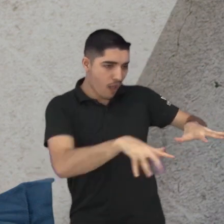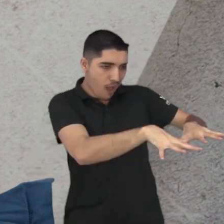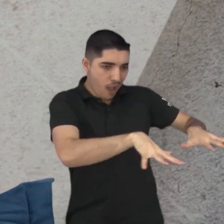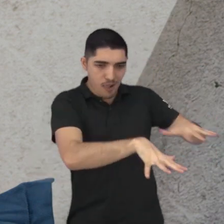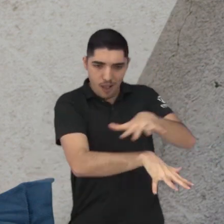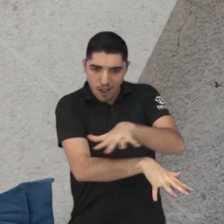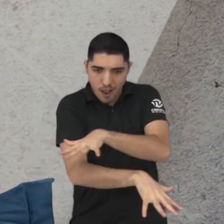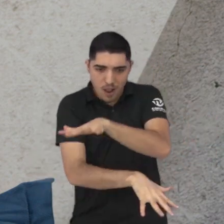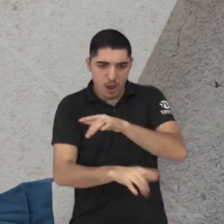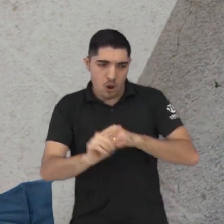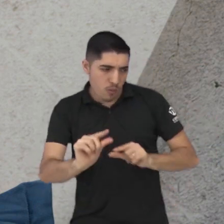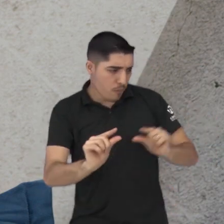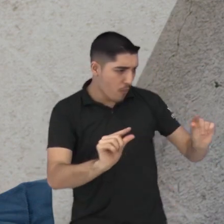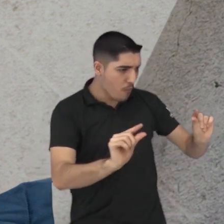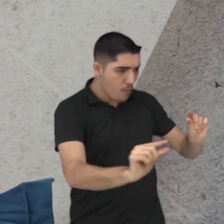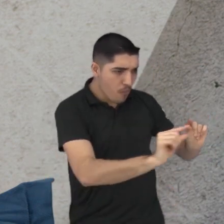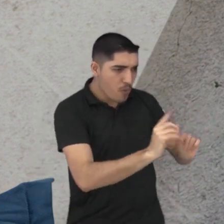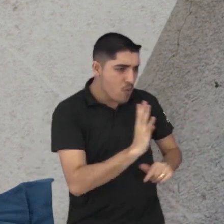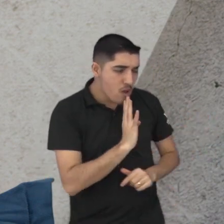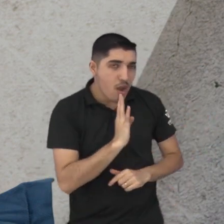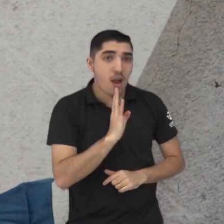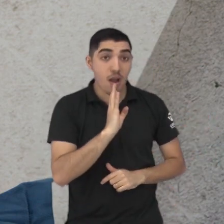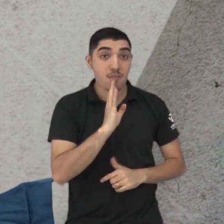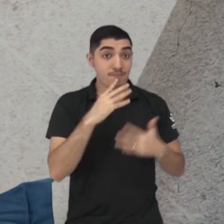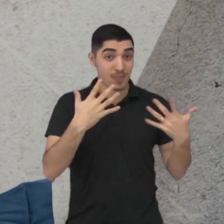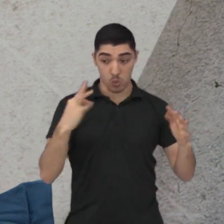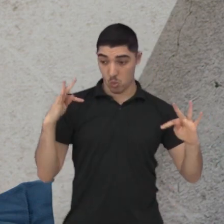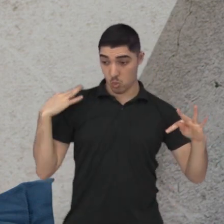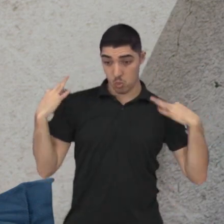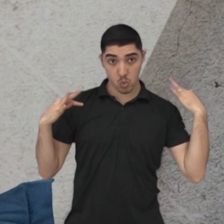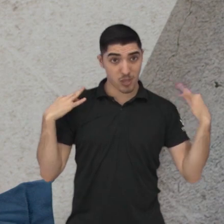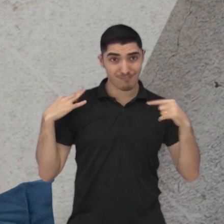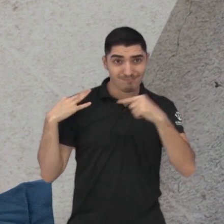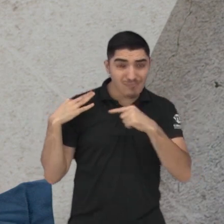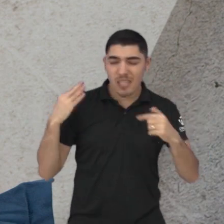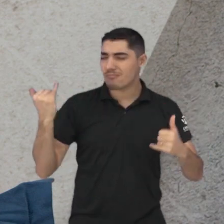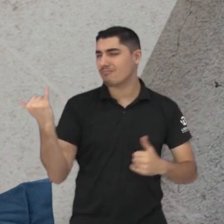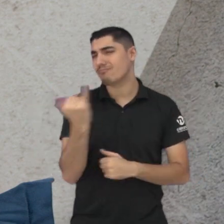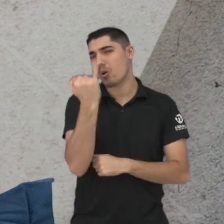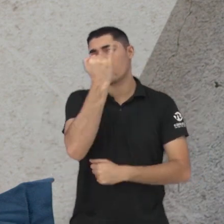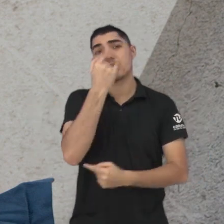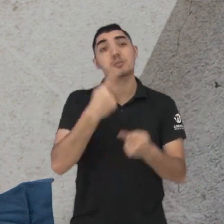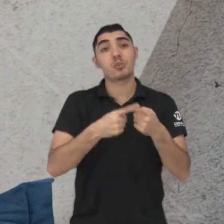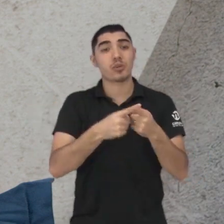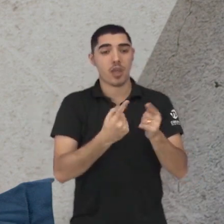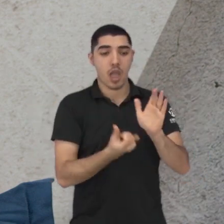convergem, assim. E é muito interessante de observar que o turismo ele é tão importante,